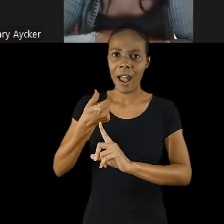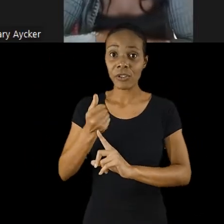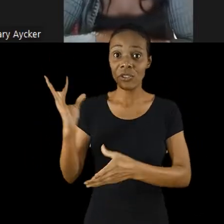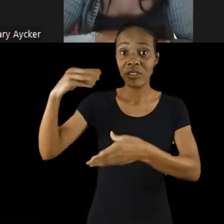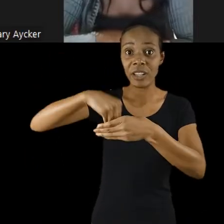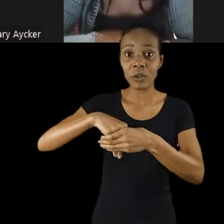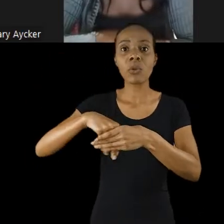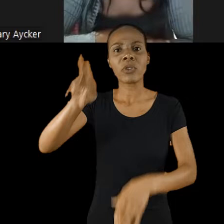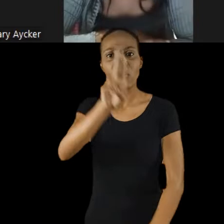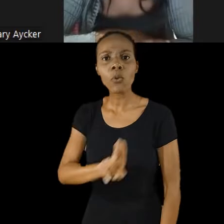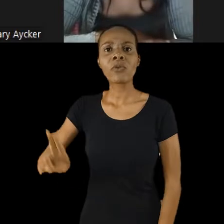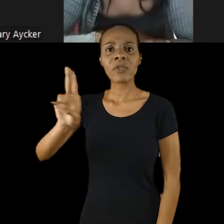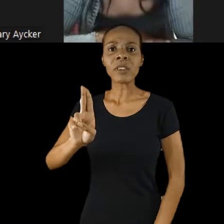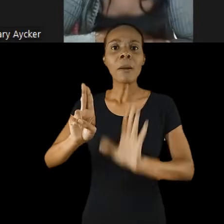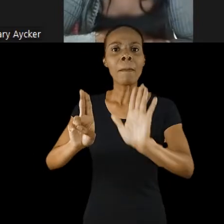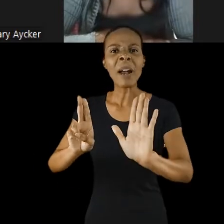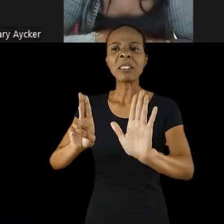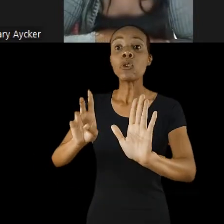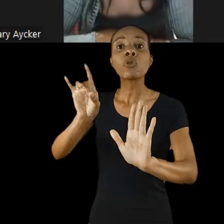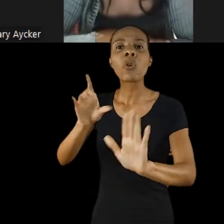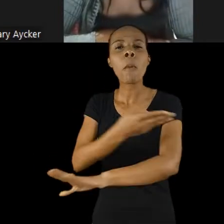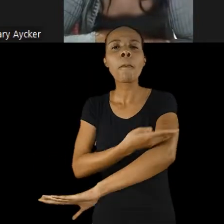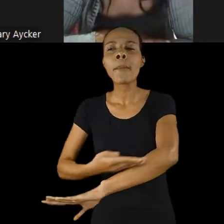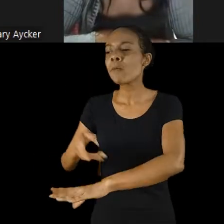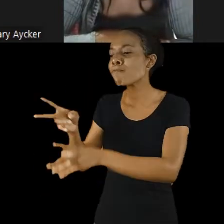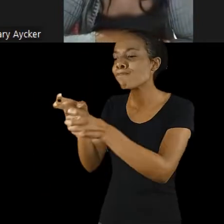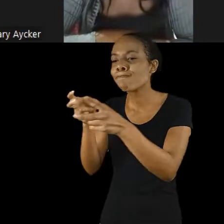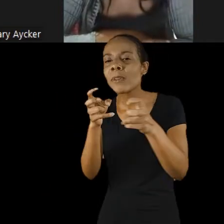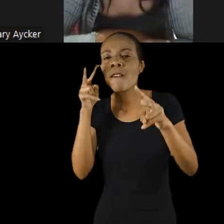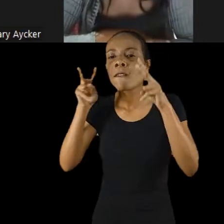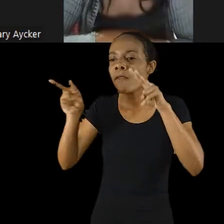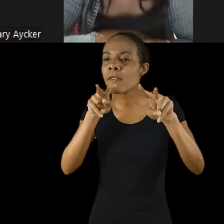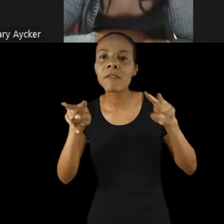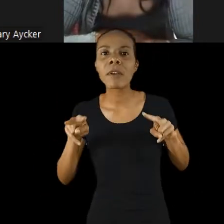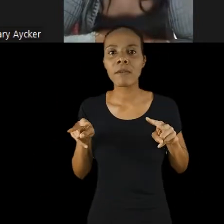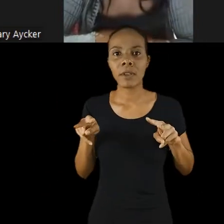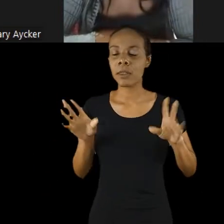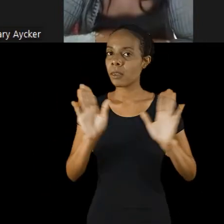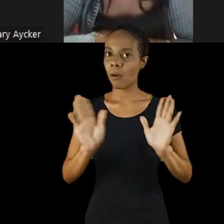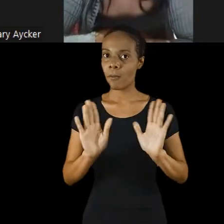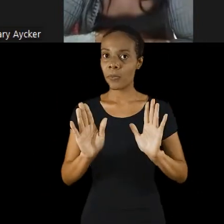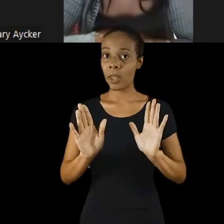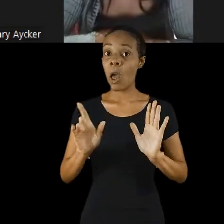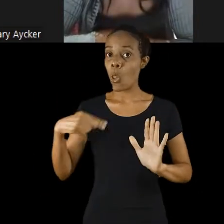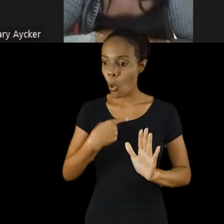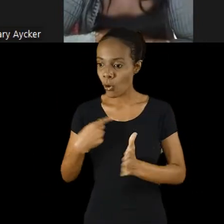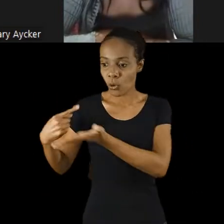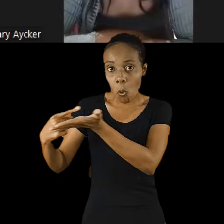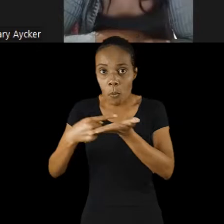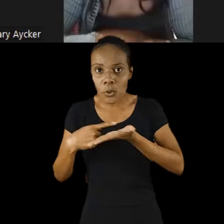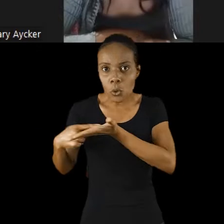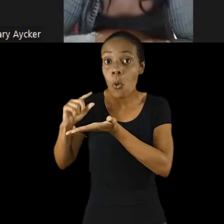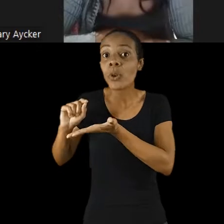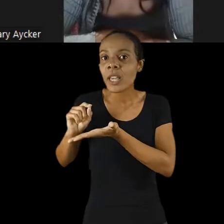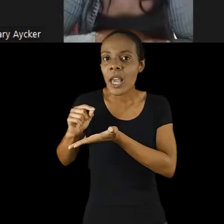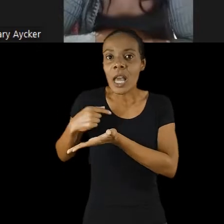branquitude somente. Eu faço para elas também, porque a gente já combinou de parar de morrer. Mas eles não combinaram de parar de nos matar. Então, isso,